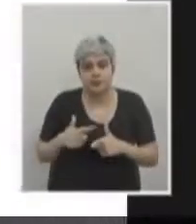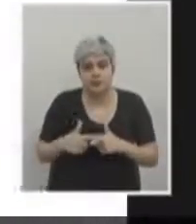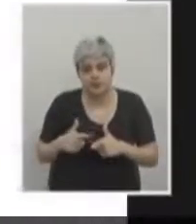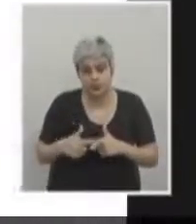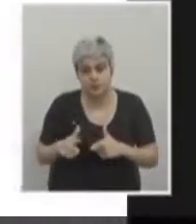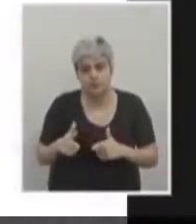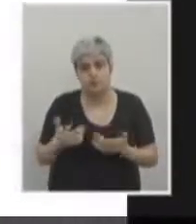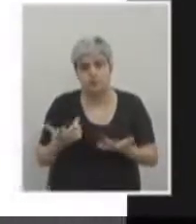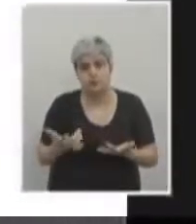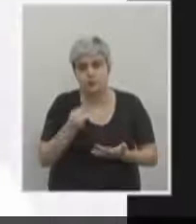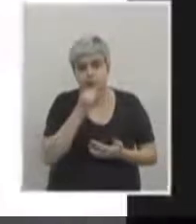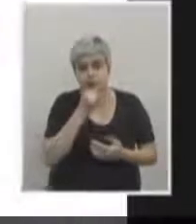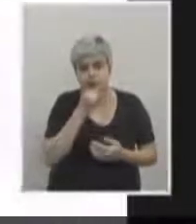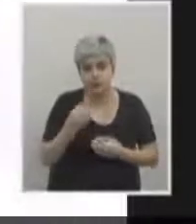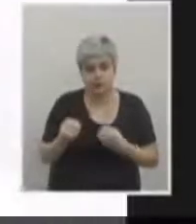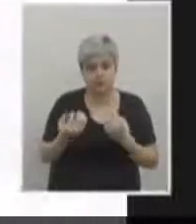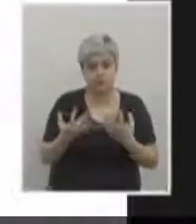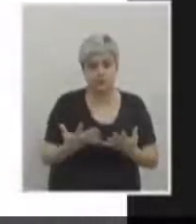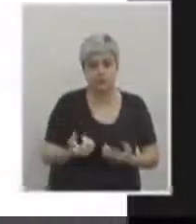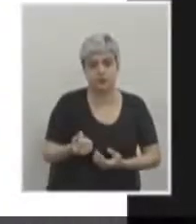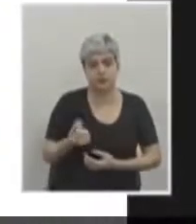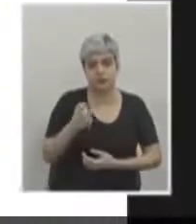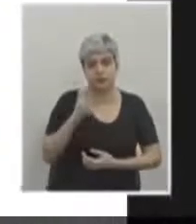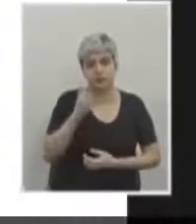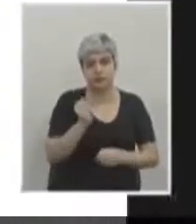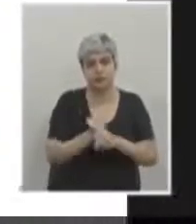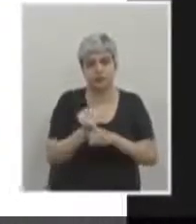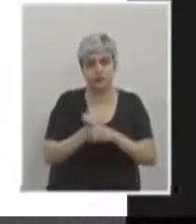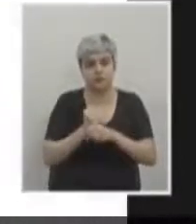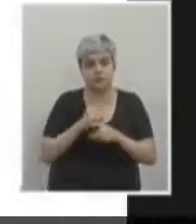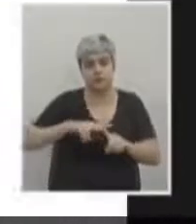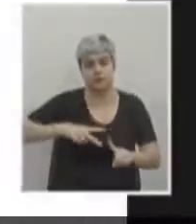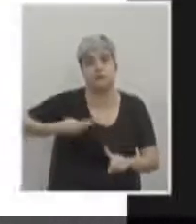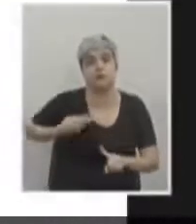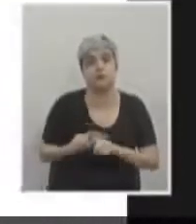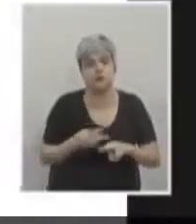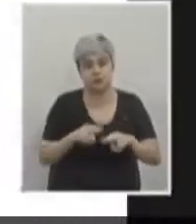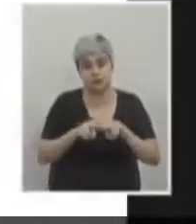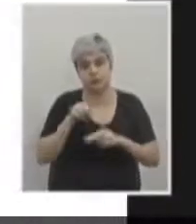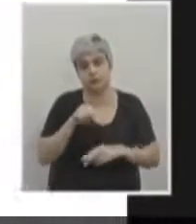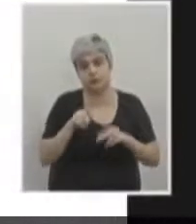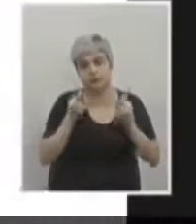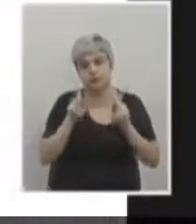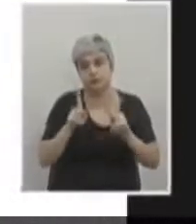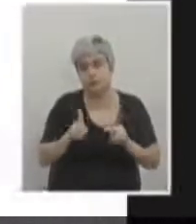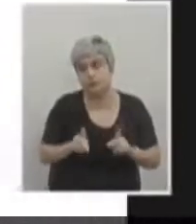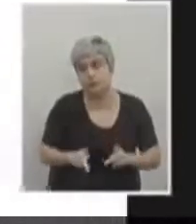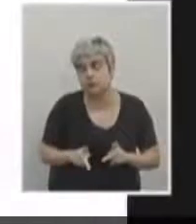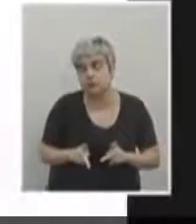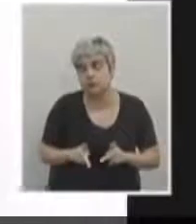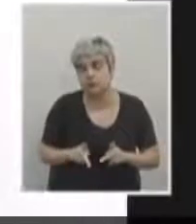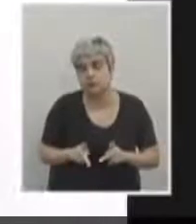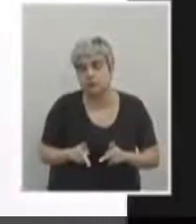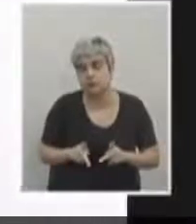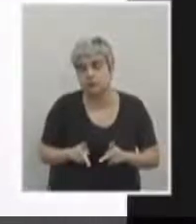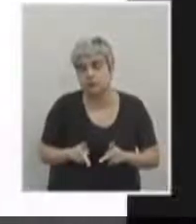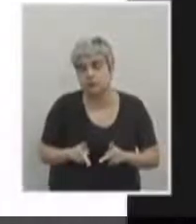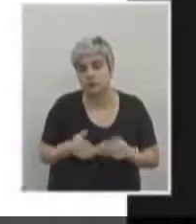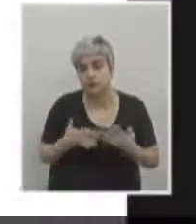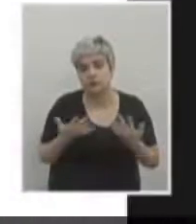de 5 anos, a pessoa ter uma segunda aposentadoria. Então, foi a lei complementar 64 meses que teve essa atividade